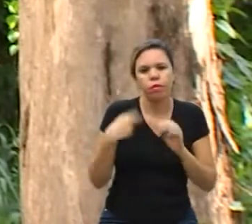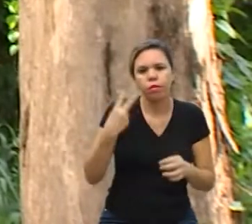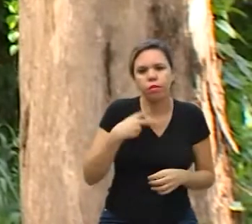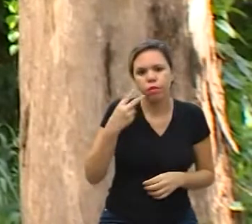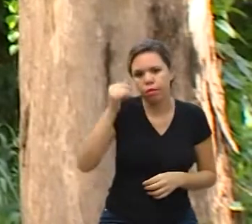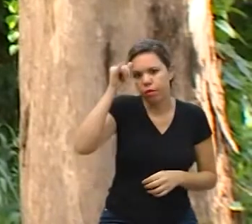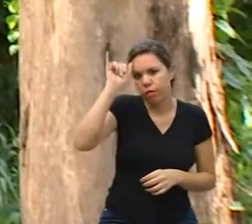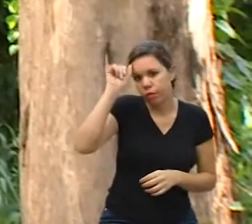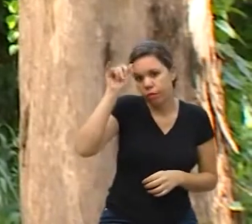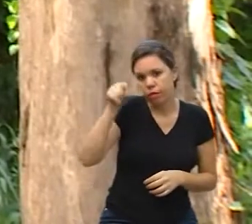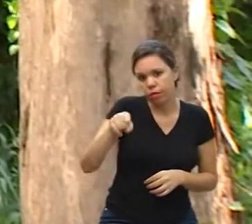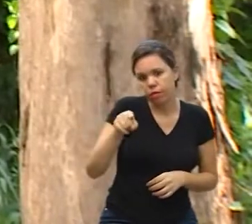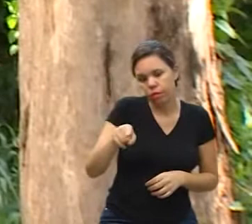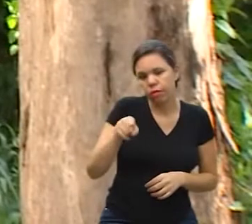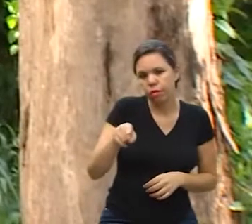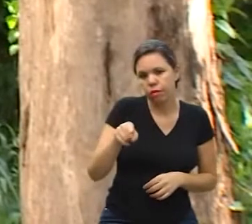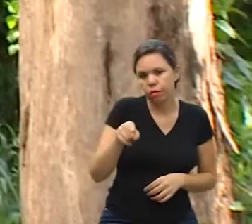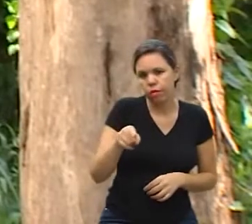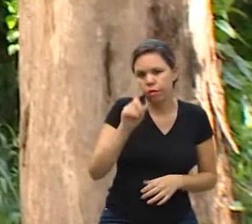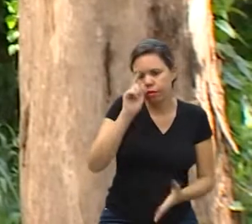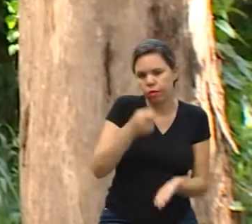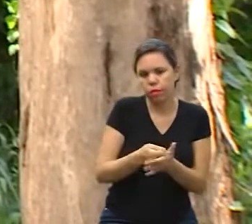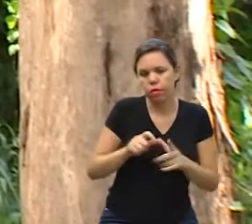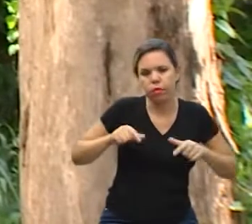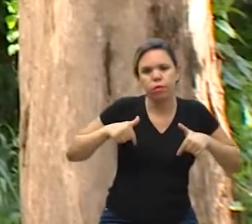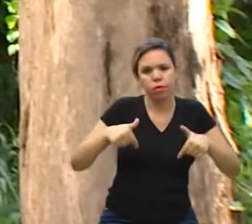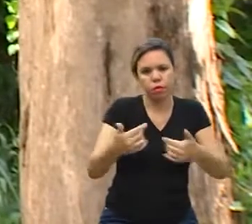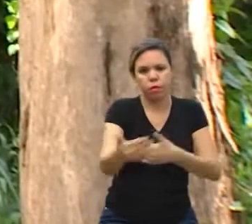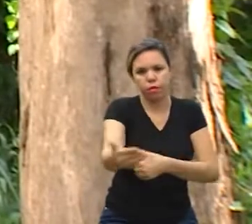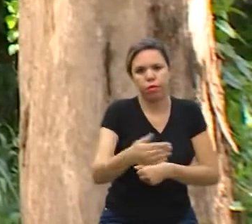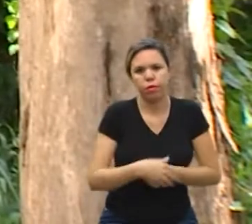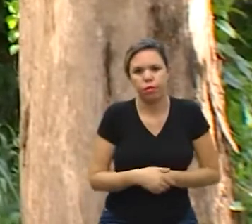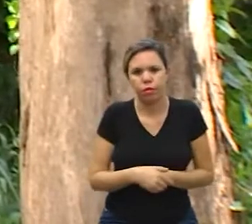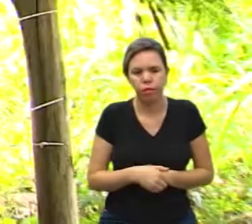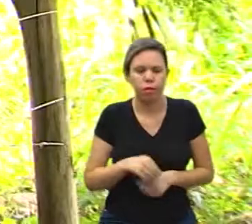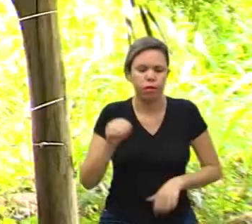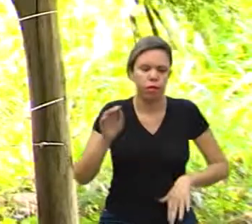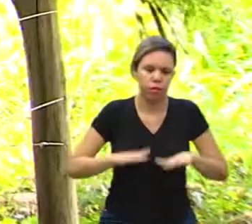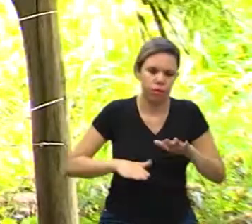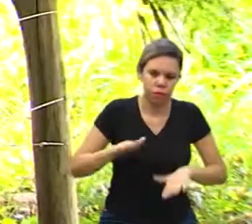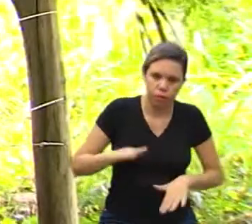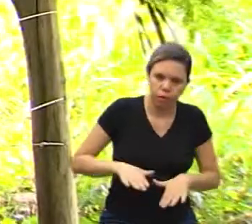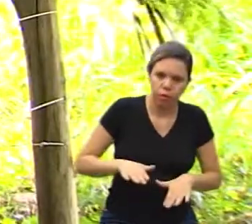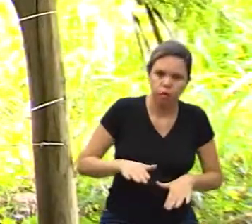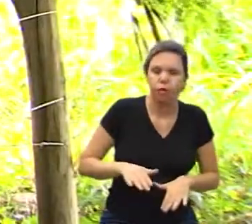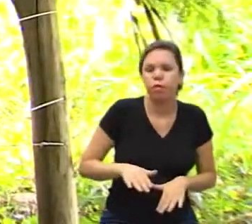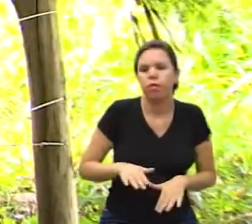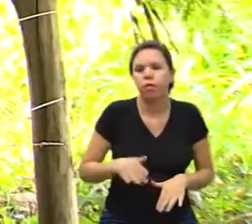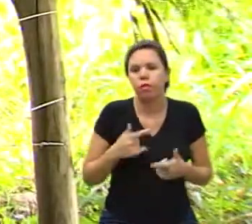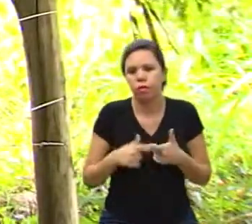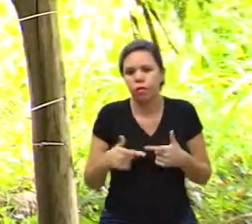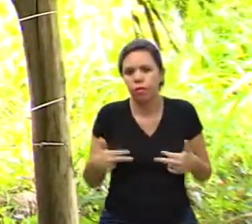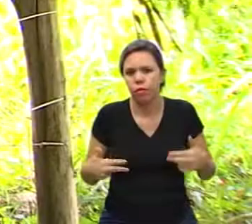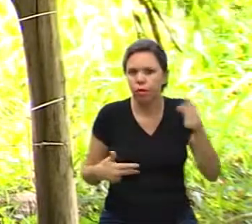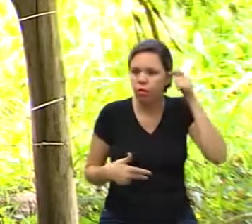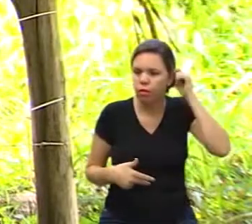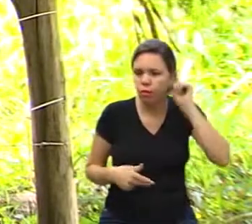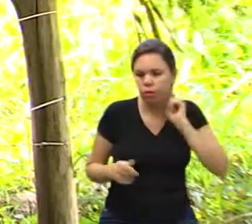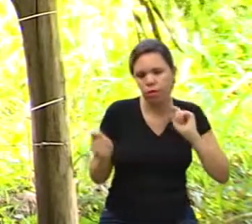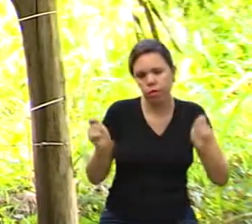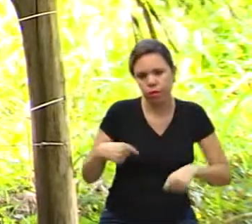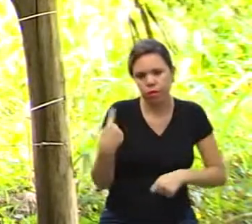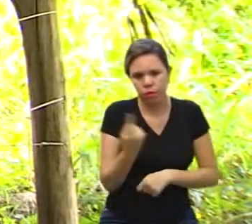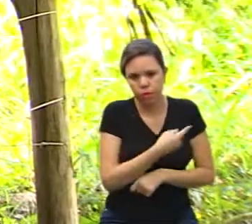respostas que o vereador Paulo Búfalo vai decidir que ações tomar daqui para frente. Dependendo da situação,